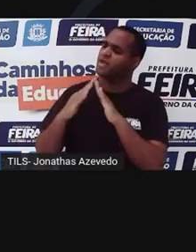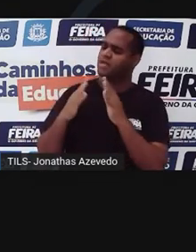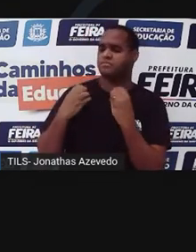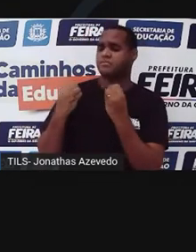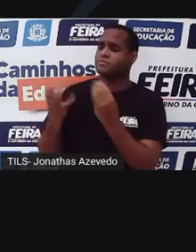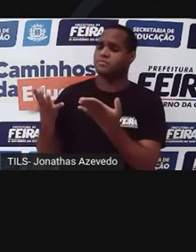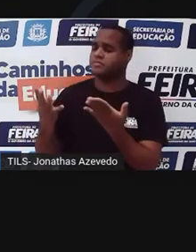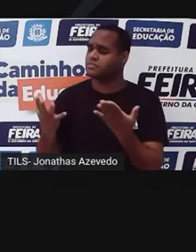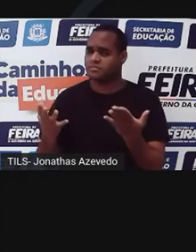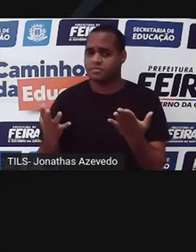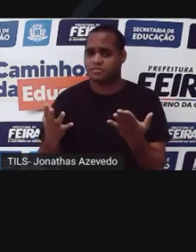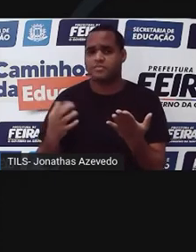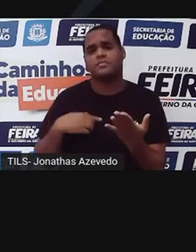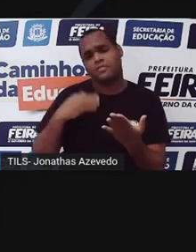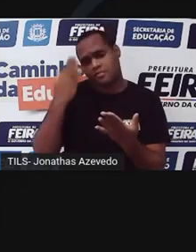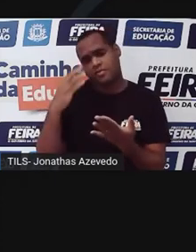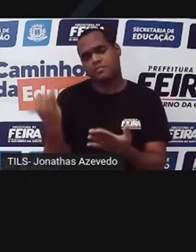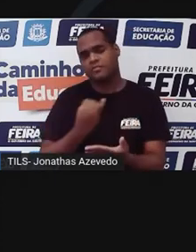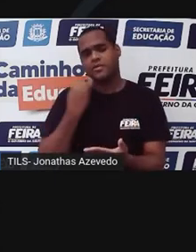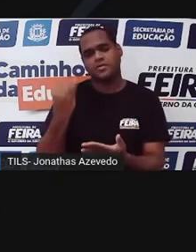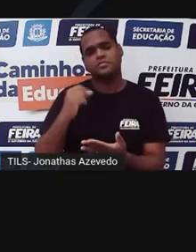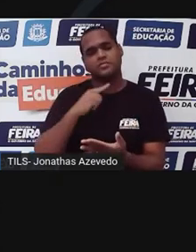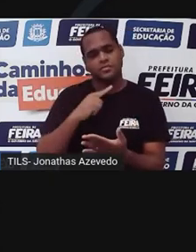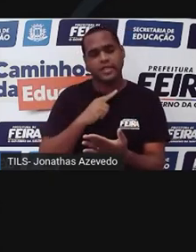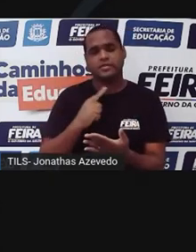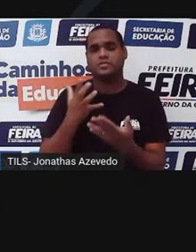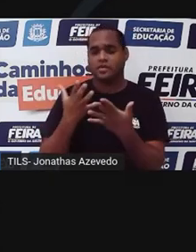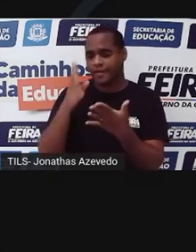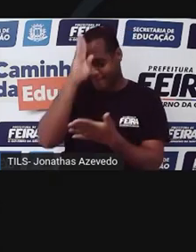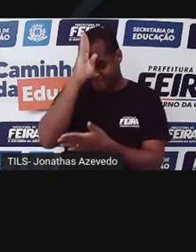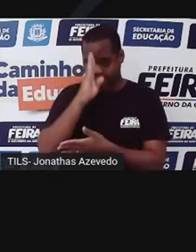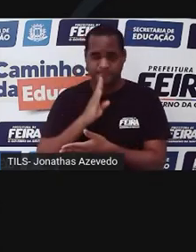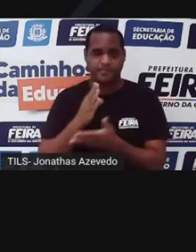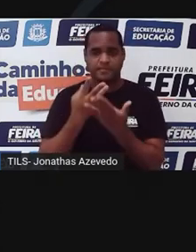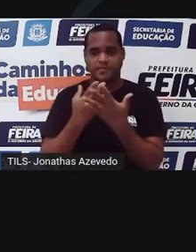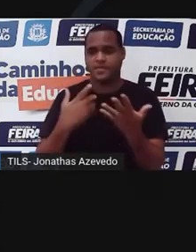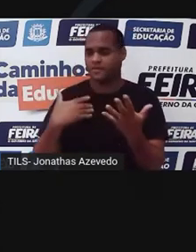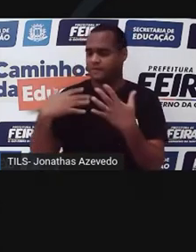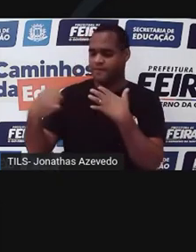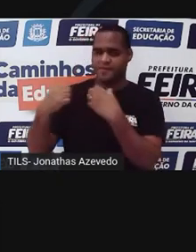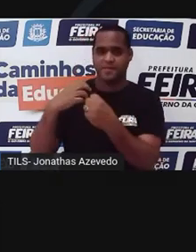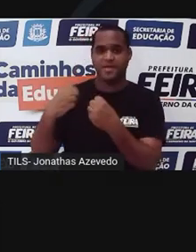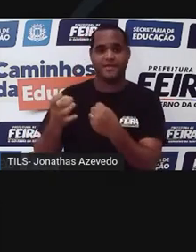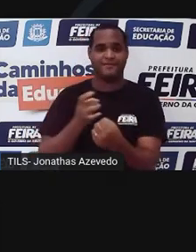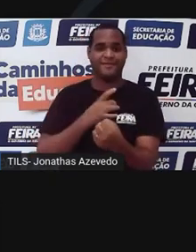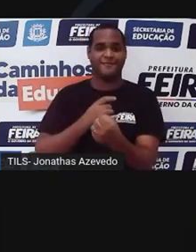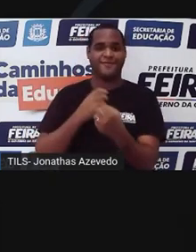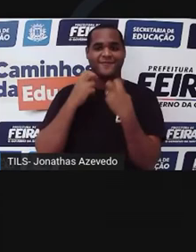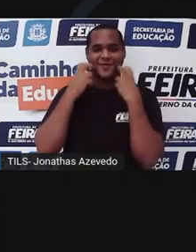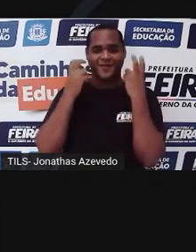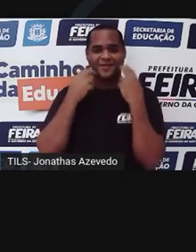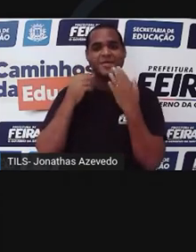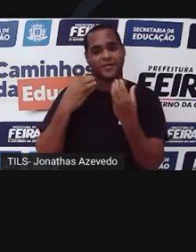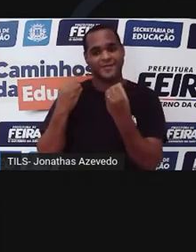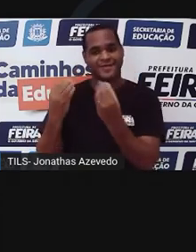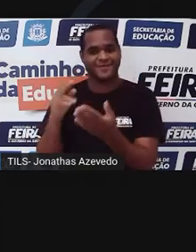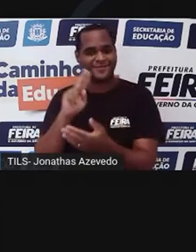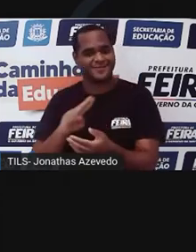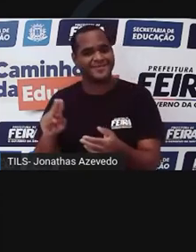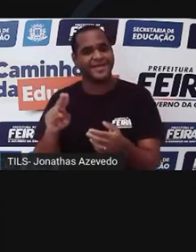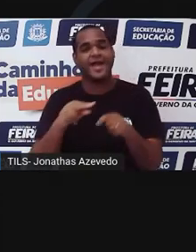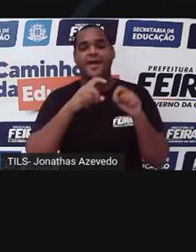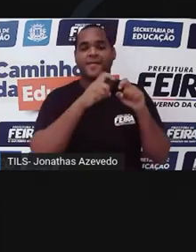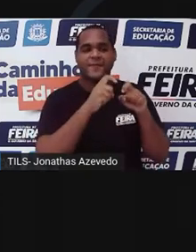dou é porque eu acho importante e aqui é gratuito eles não vem aqui pegar certo mas eu dando Eles vão usar né A